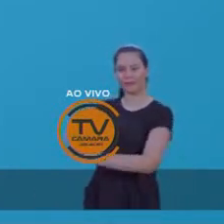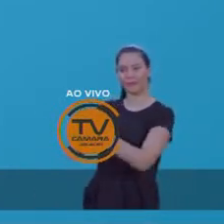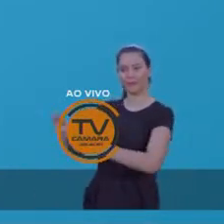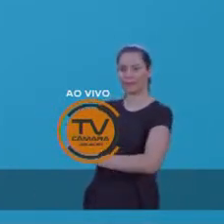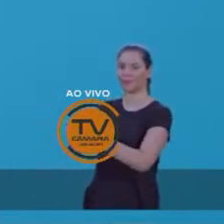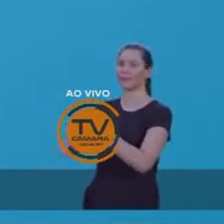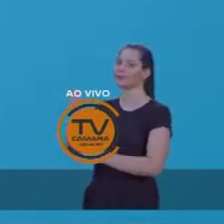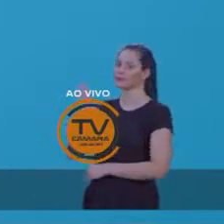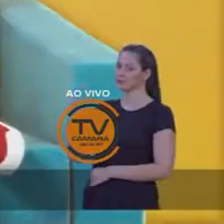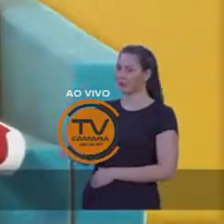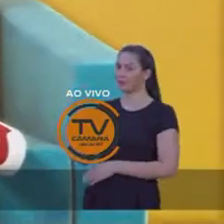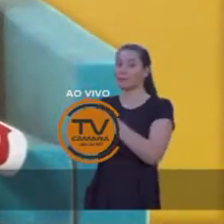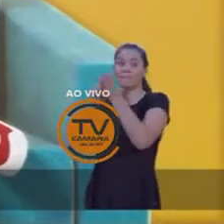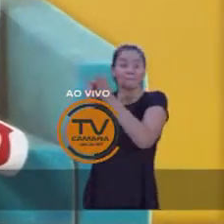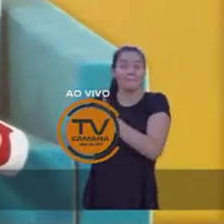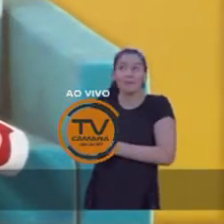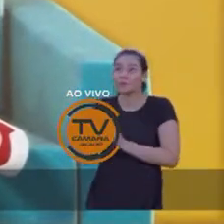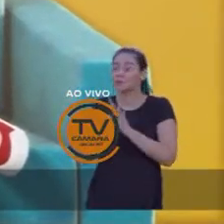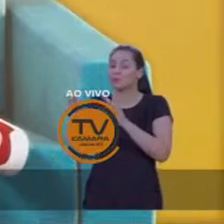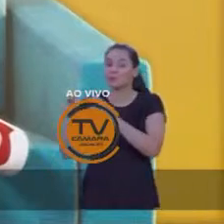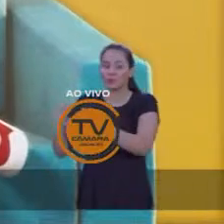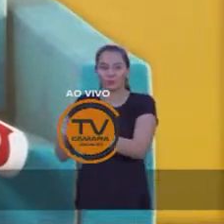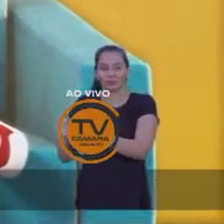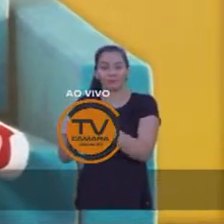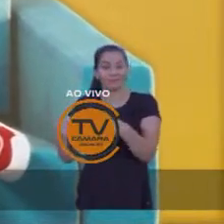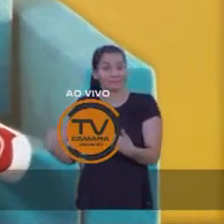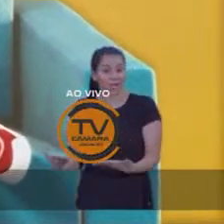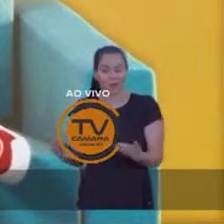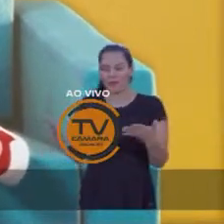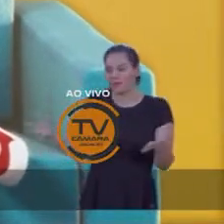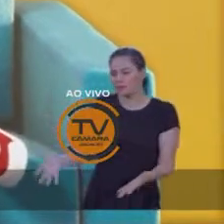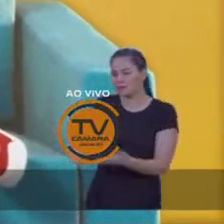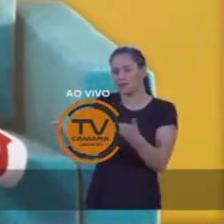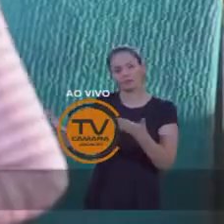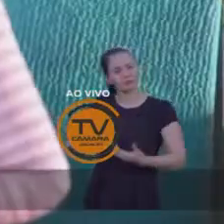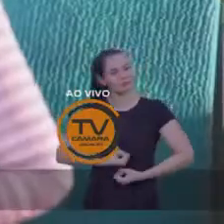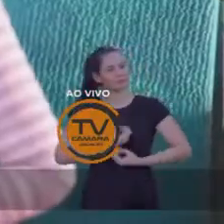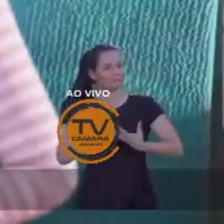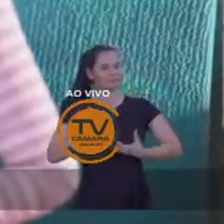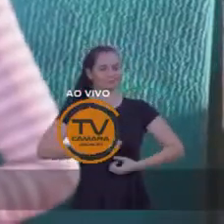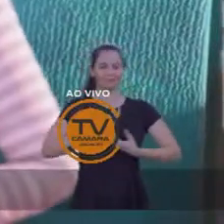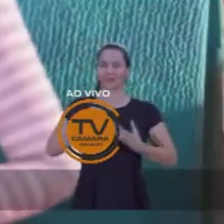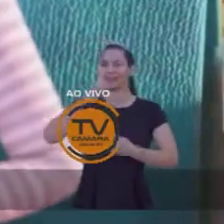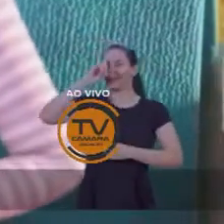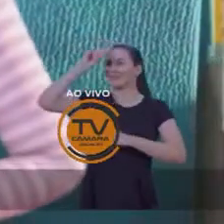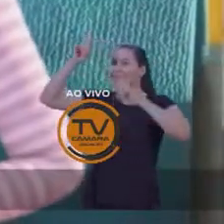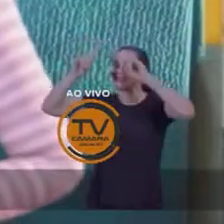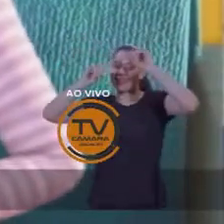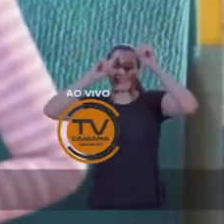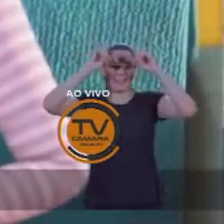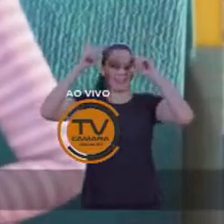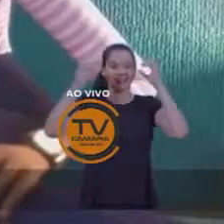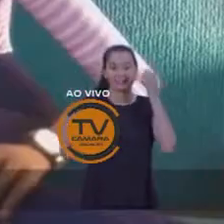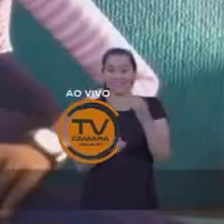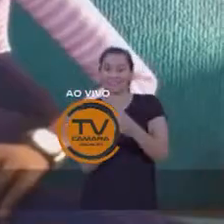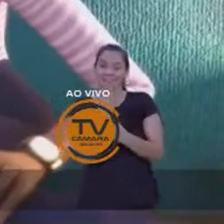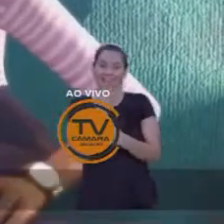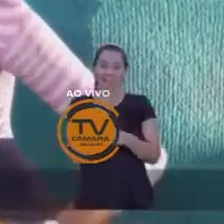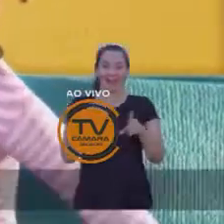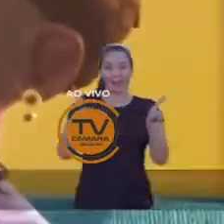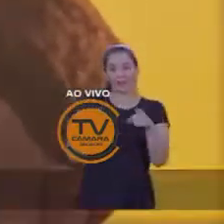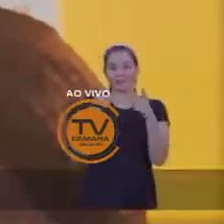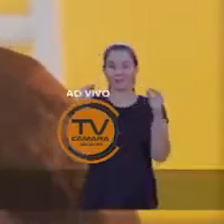e perguntam sobre tudo. Por isso, incentive a criança a se expressar, falar suas ideias, fazer músicas com